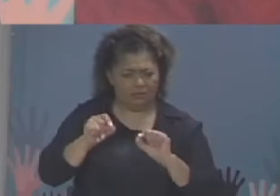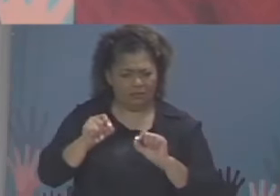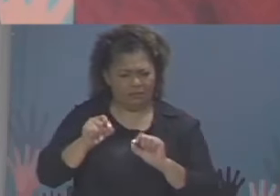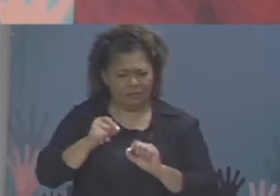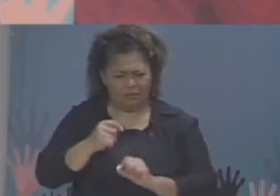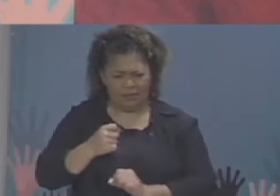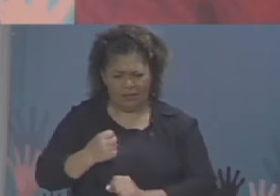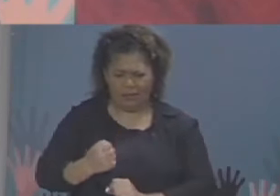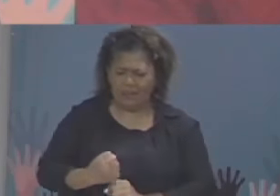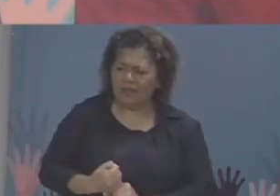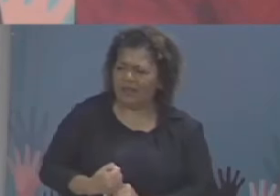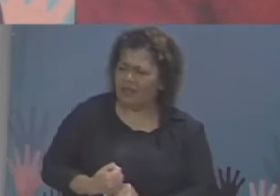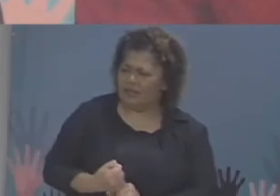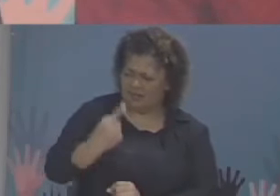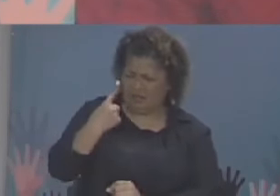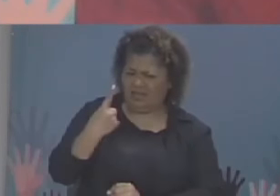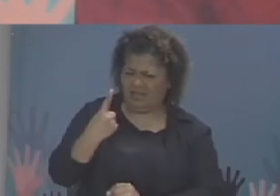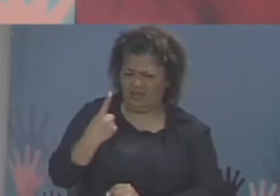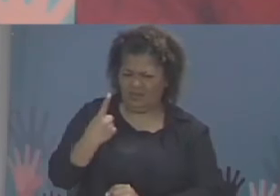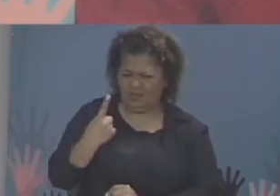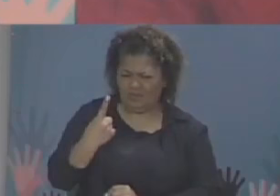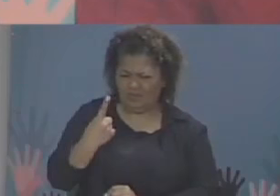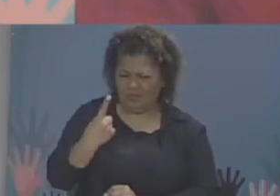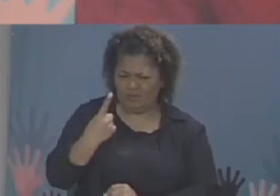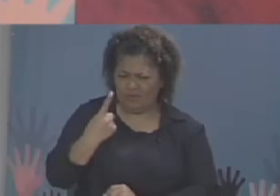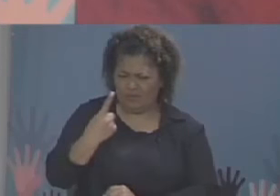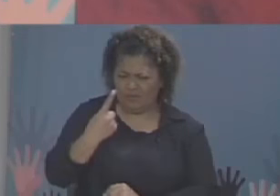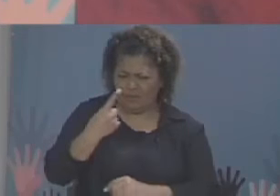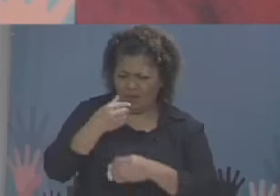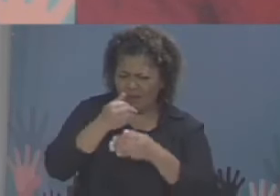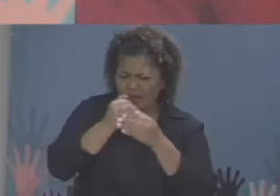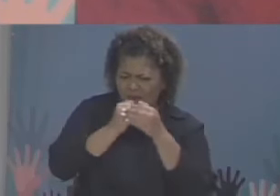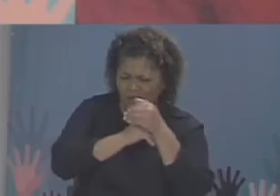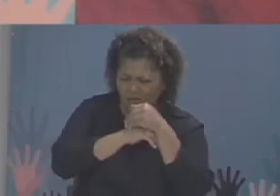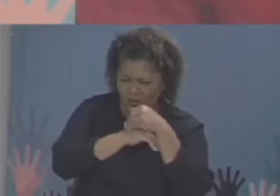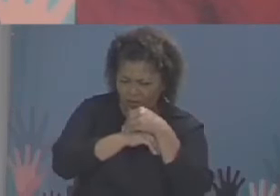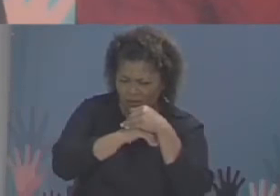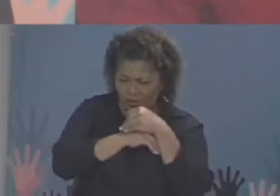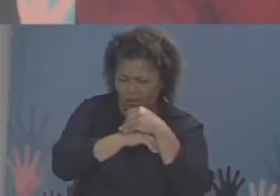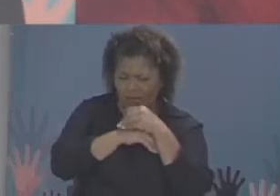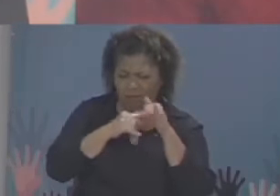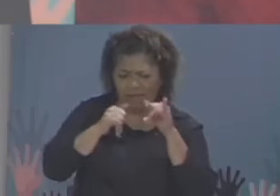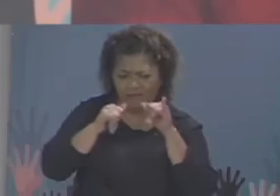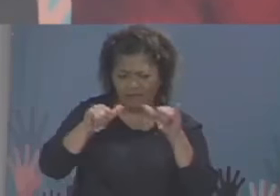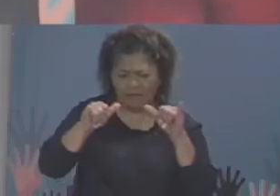estranha e até, eu diria, oportunista, ocultar uma informação tão crucial?